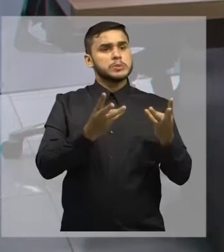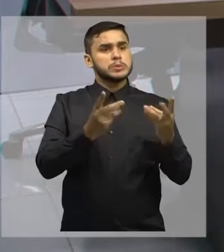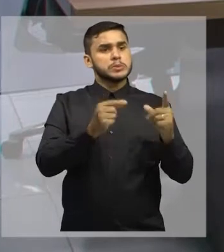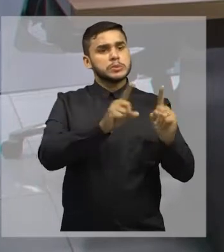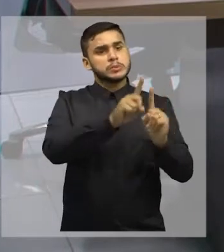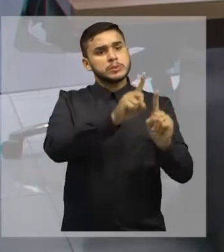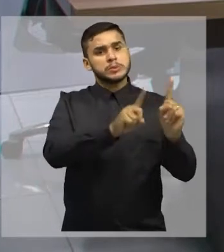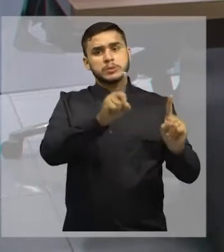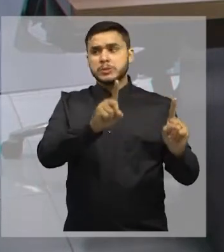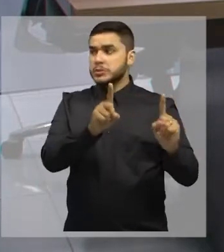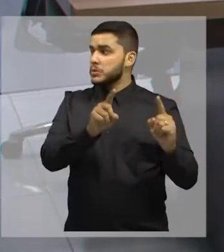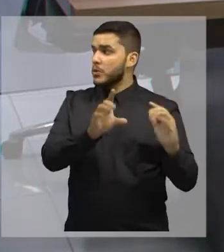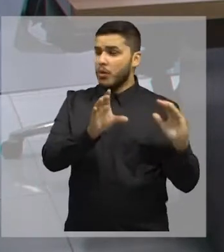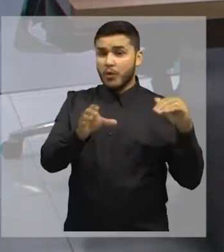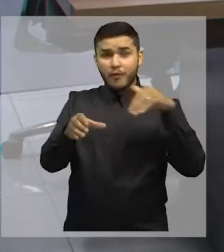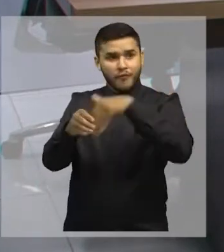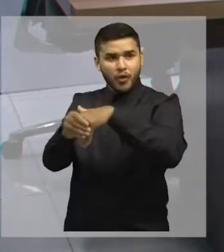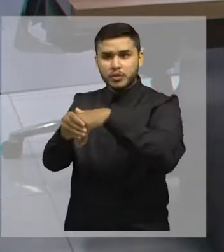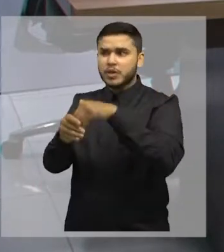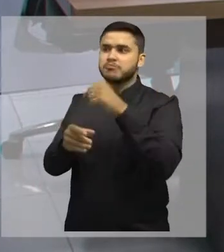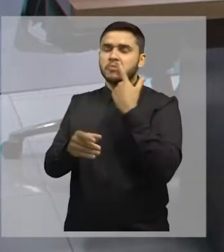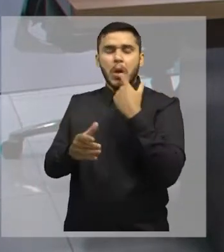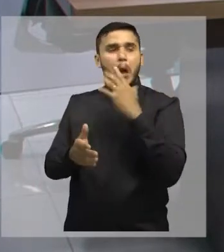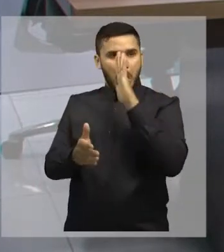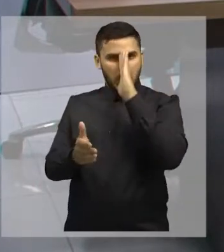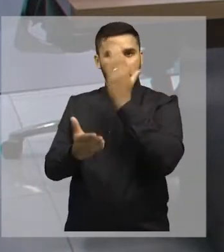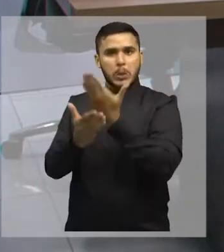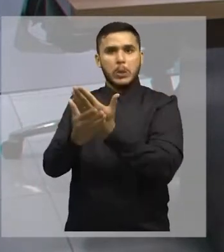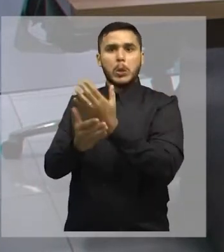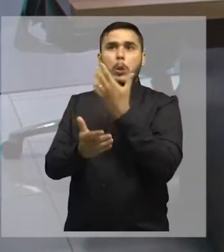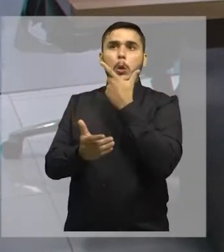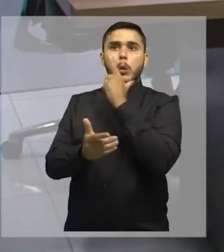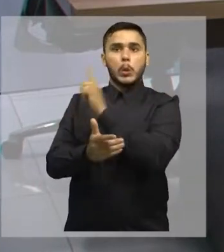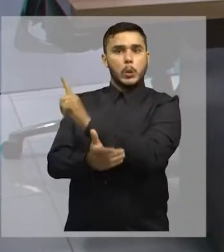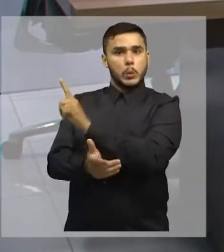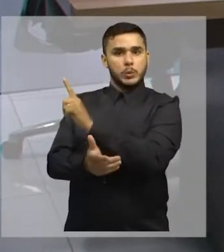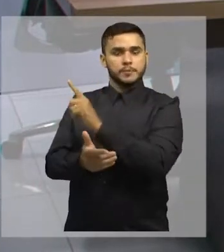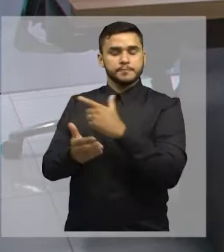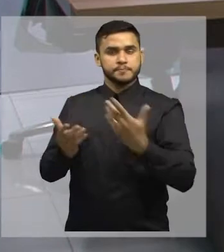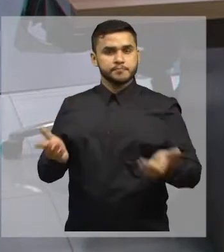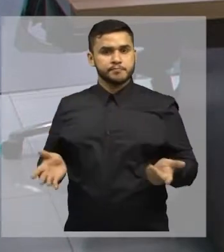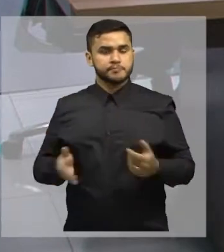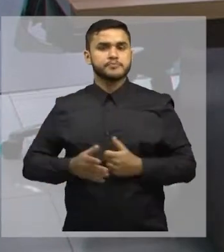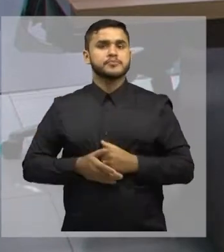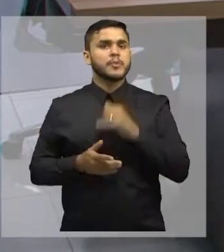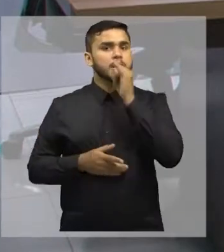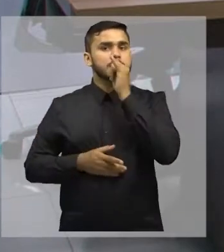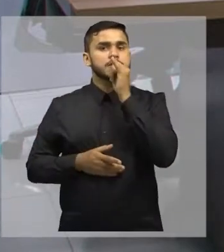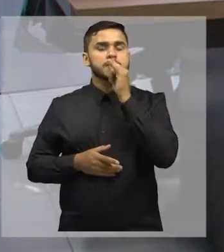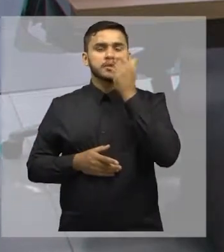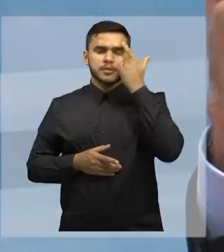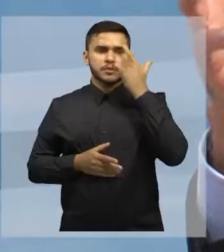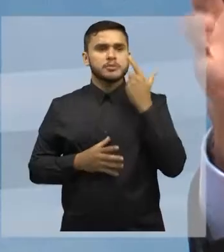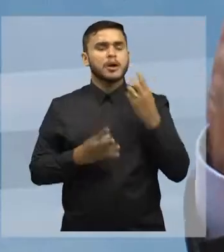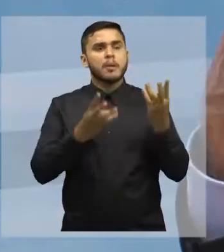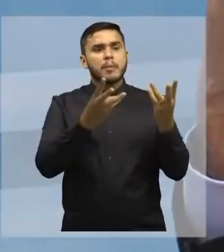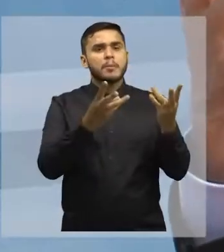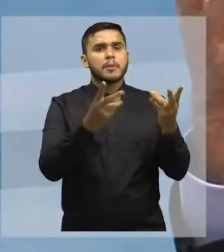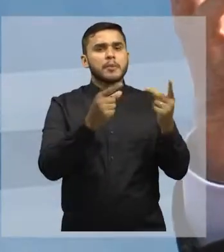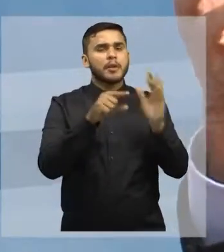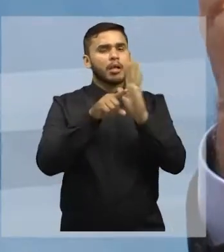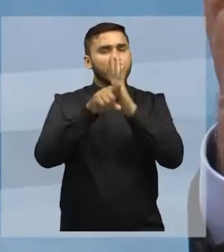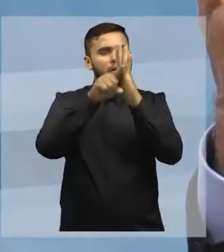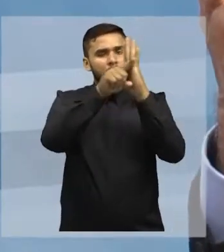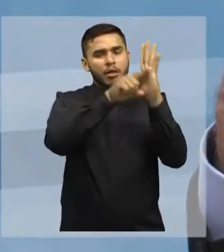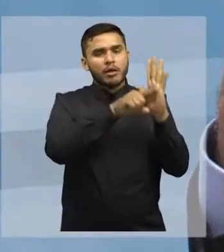são todos positivos, né? Já se, inclusive, diante desses índices, já se percebe-se um